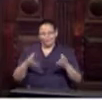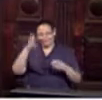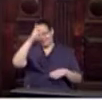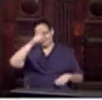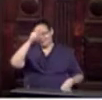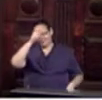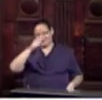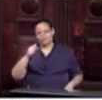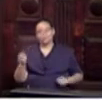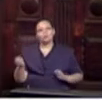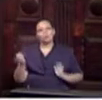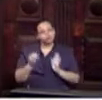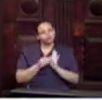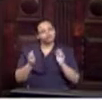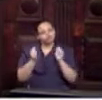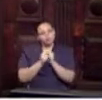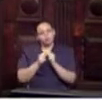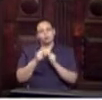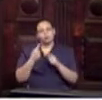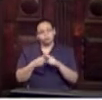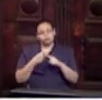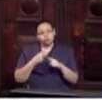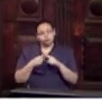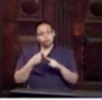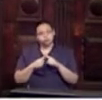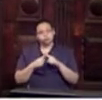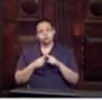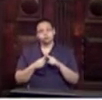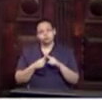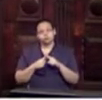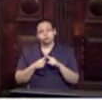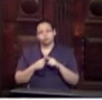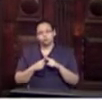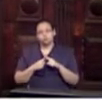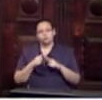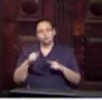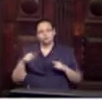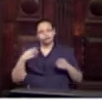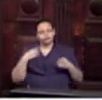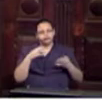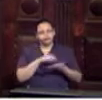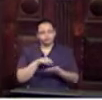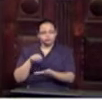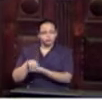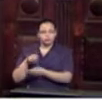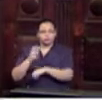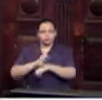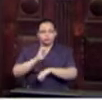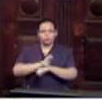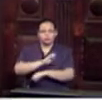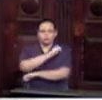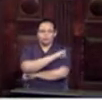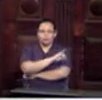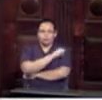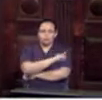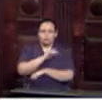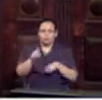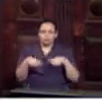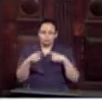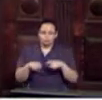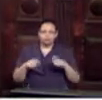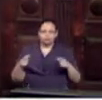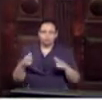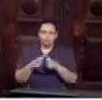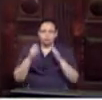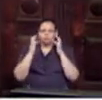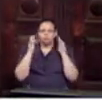que foi acolhido, que são setores que no estado do Rio de Janeiro, a pequena agricultura, a agricultura